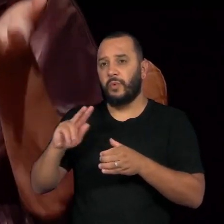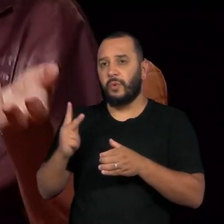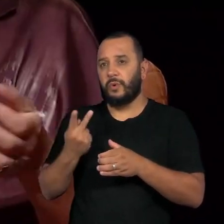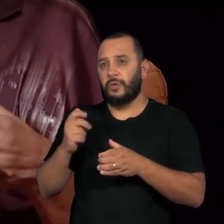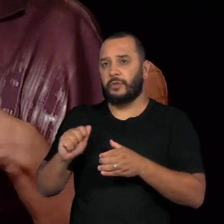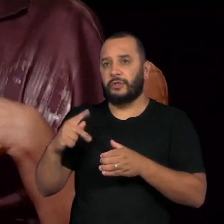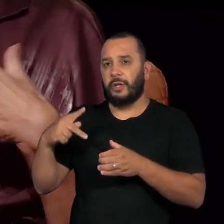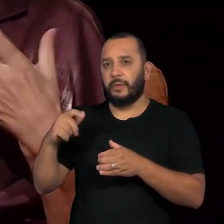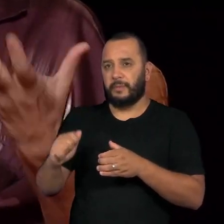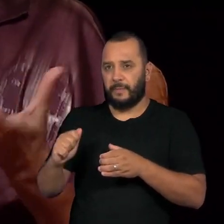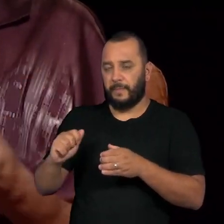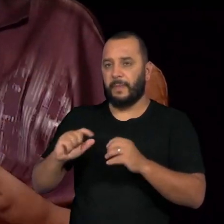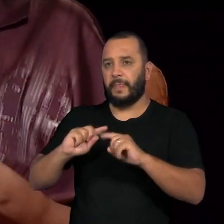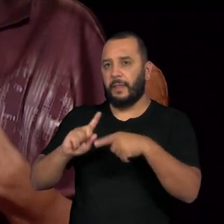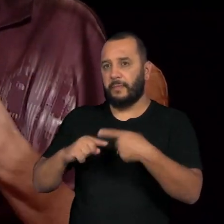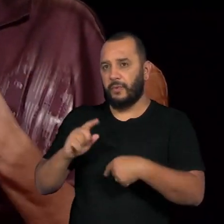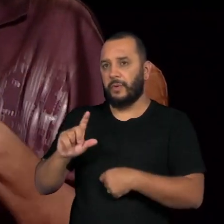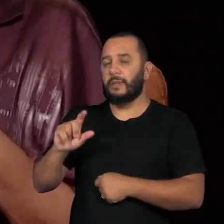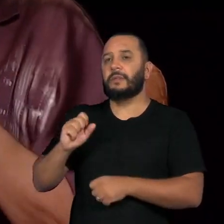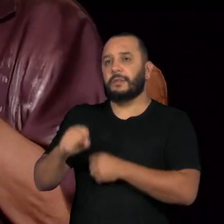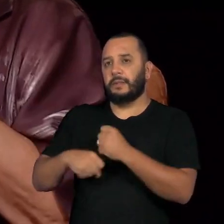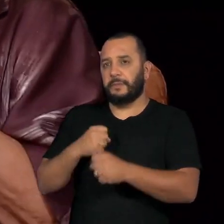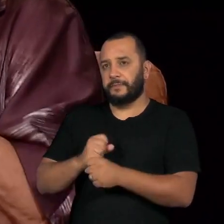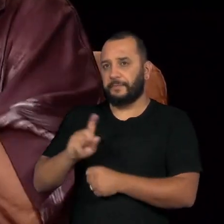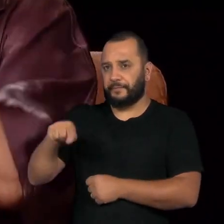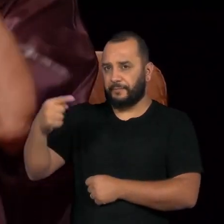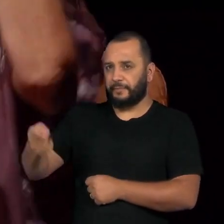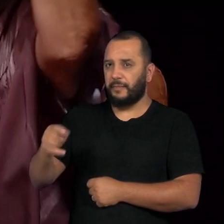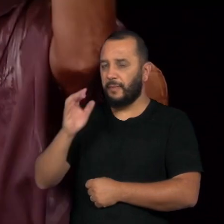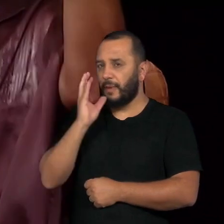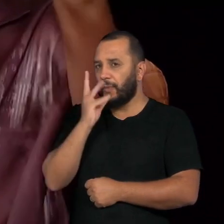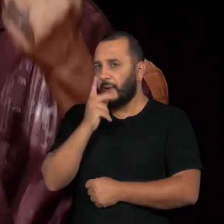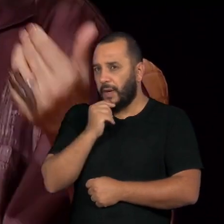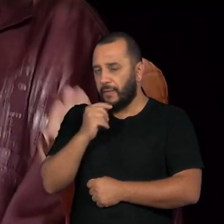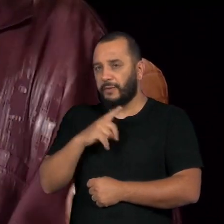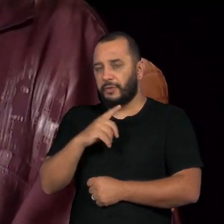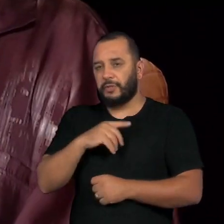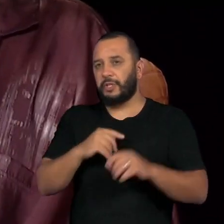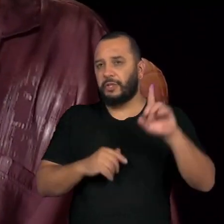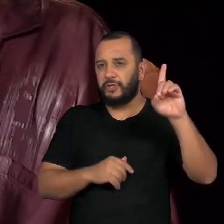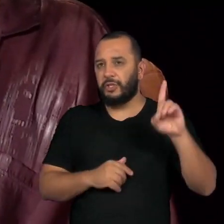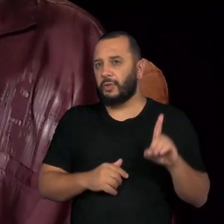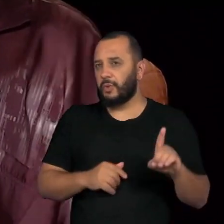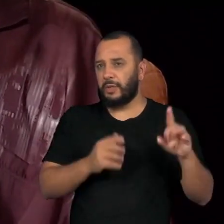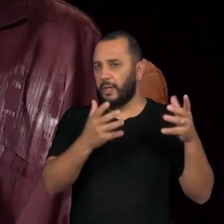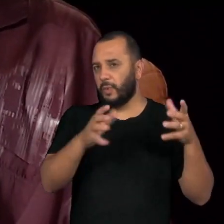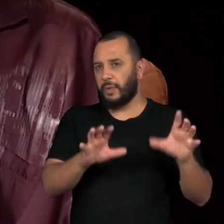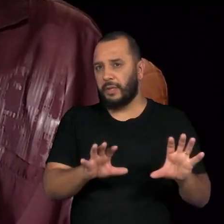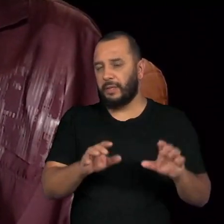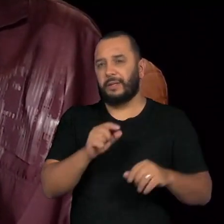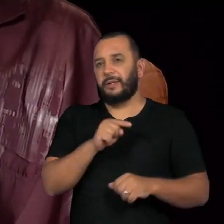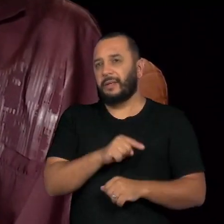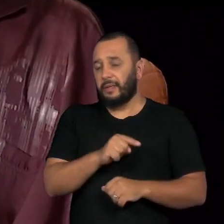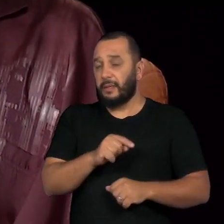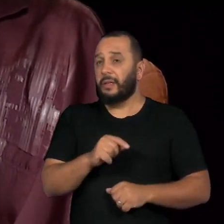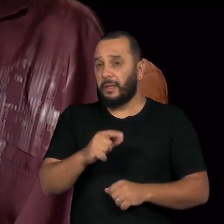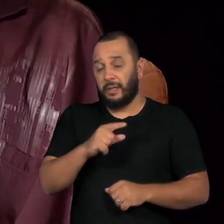ano seguinte, porque, né, tudo demorava, tinha a diretoria que não queria, apesar de